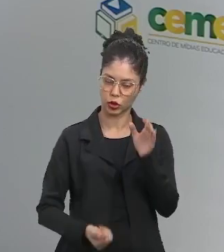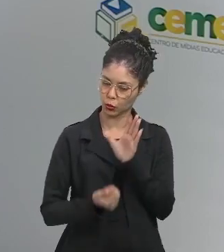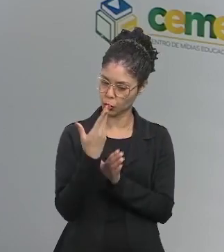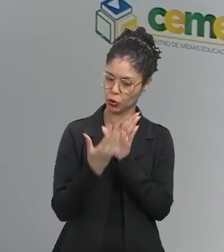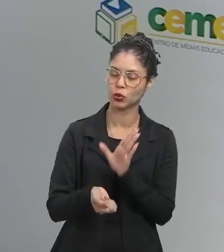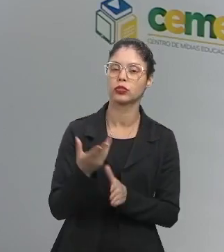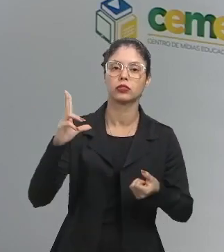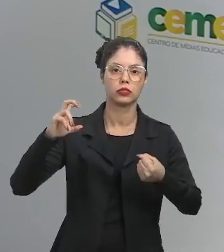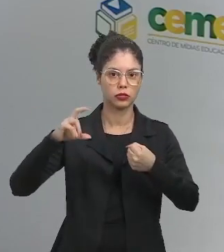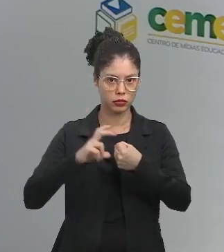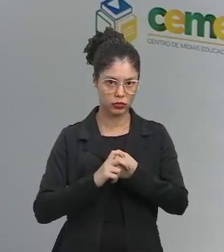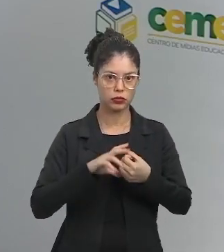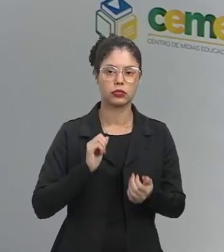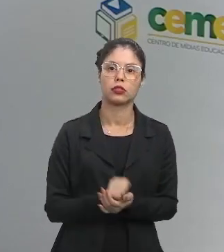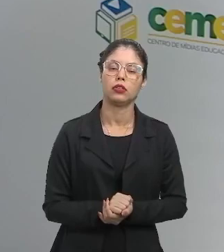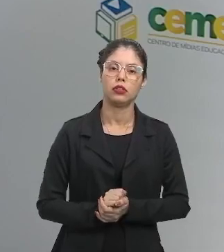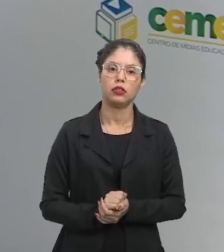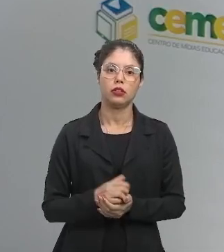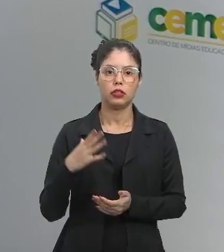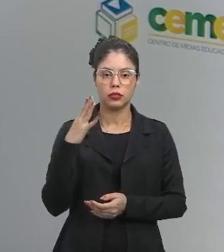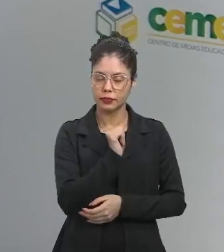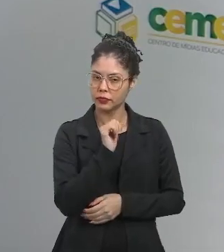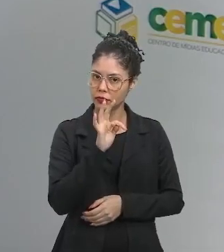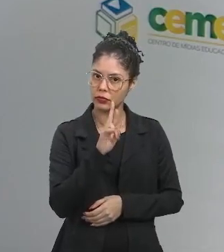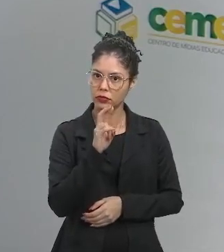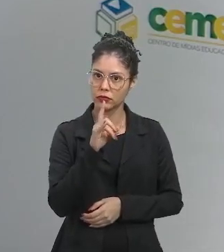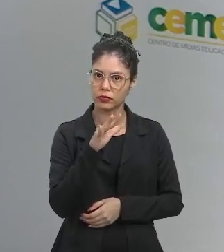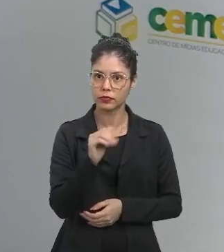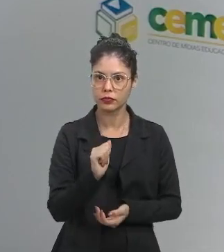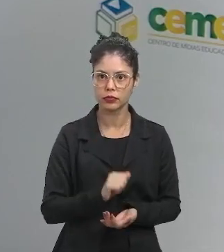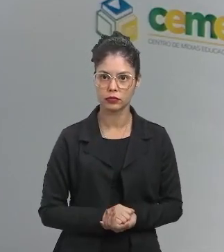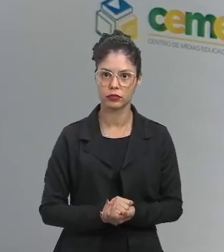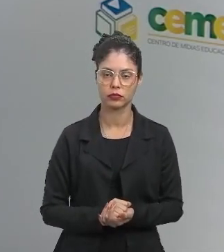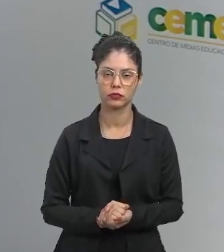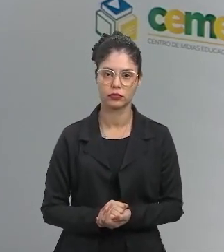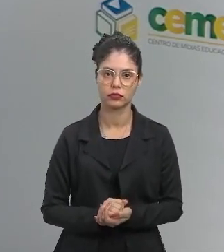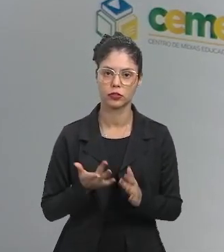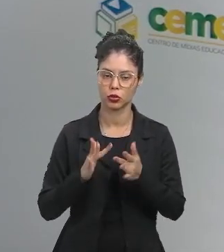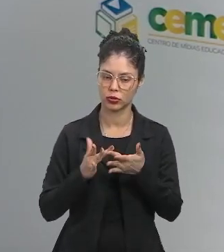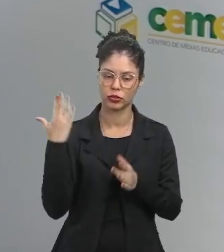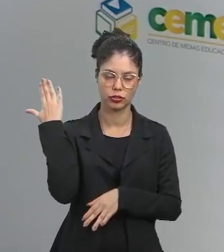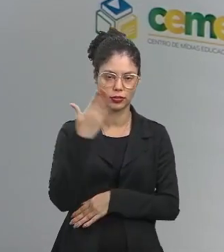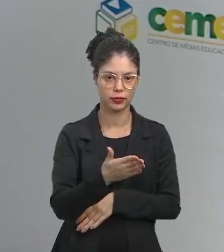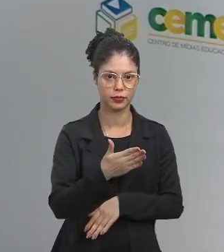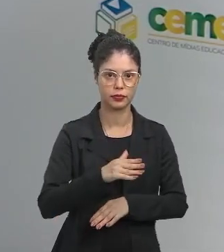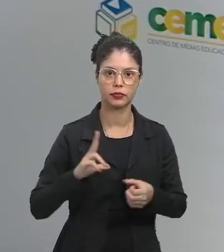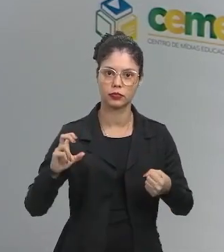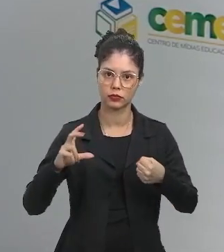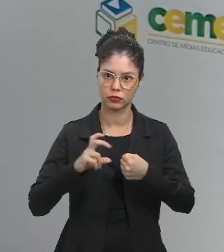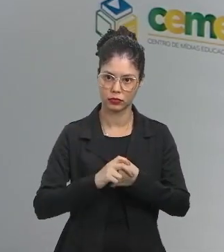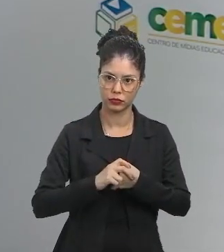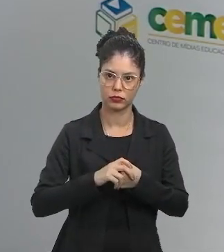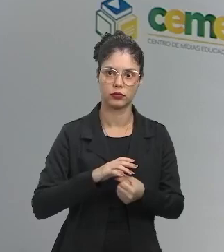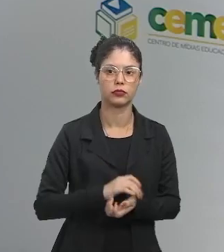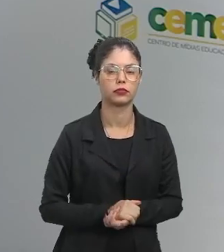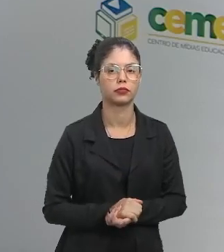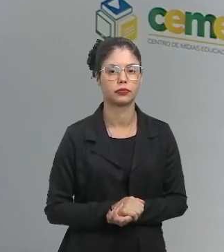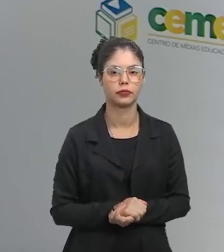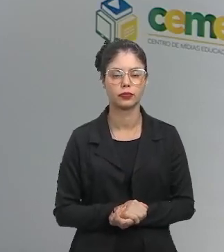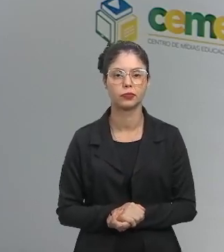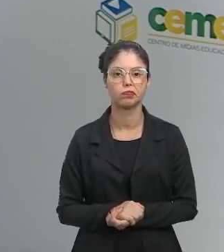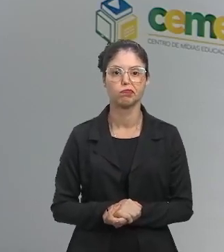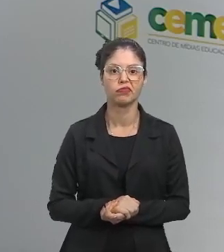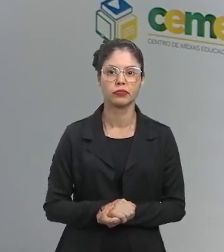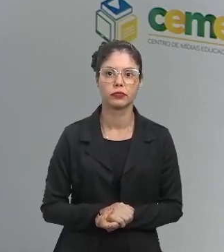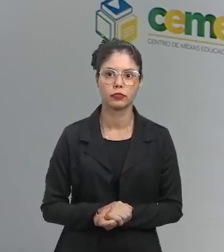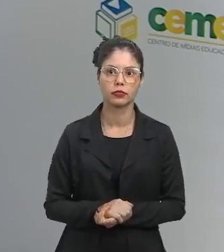os anticorpos ativamente. Vacinação e o contato direto é imunização ativa. E